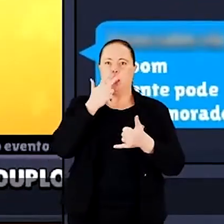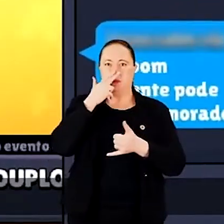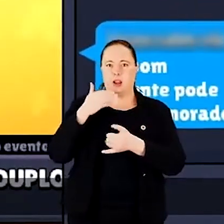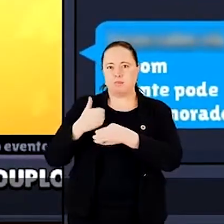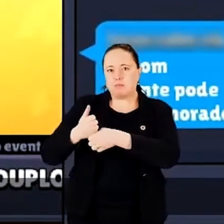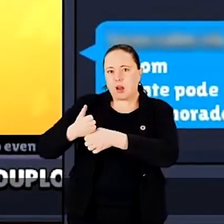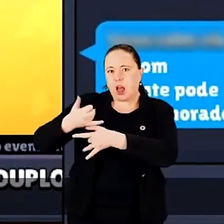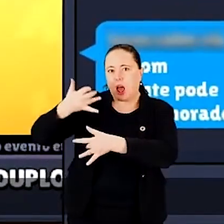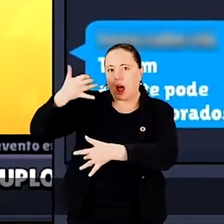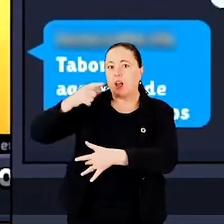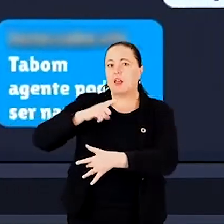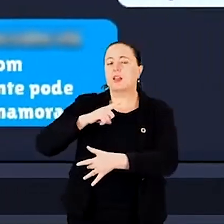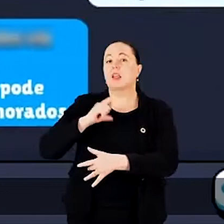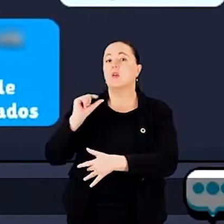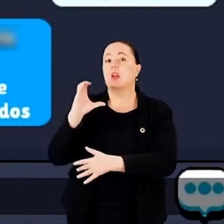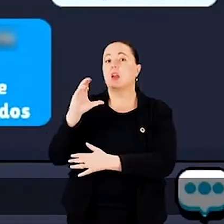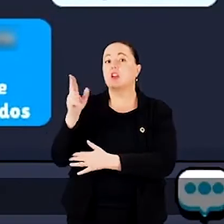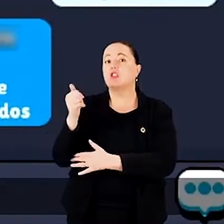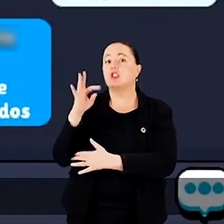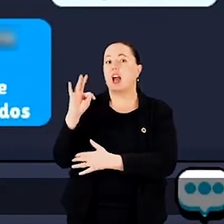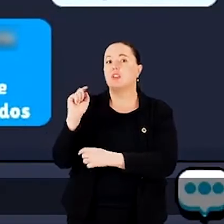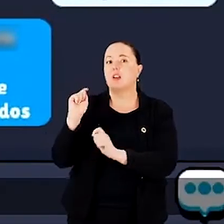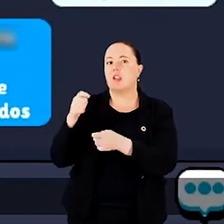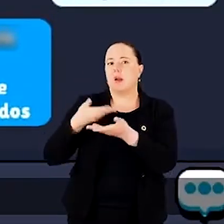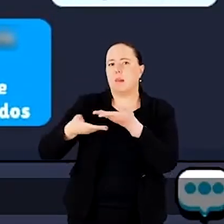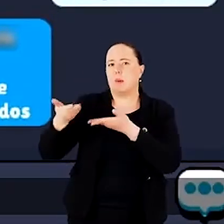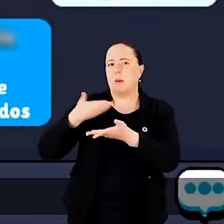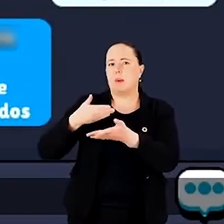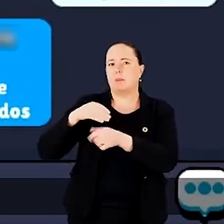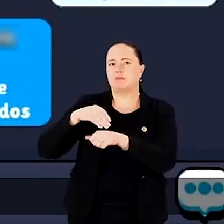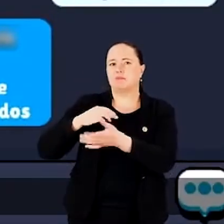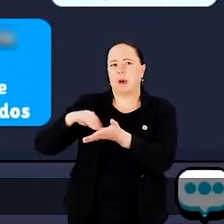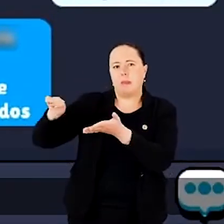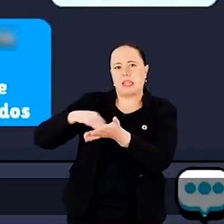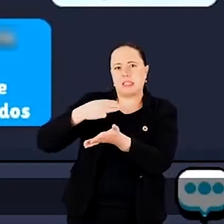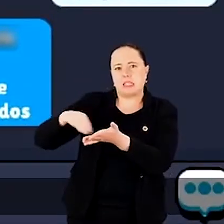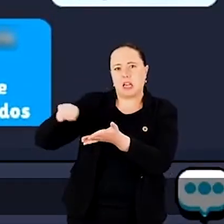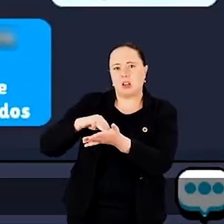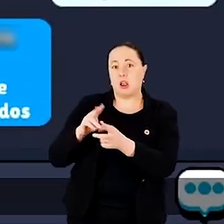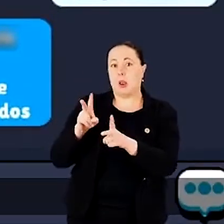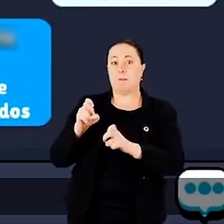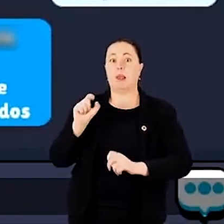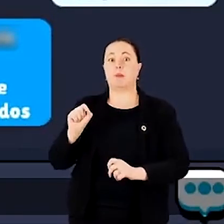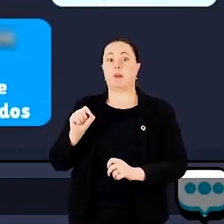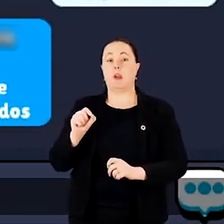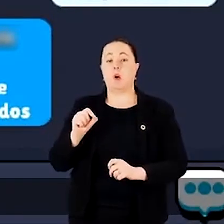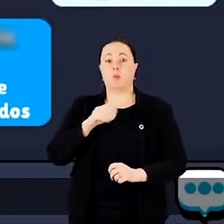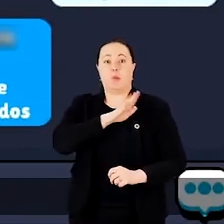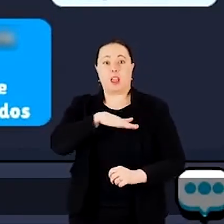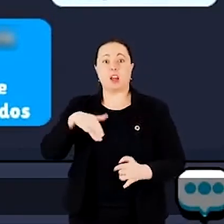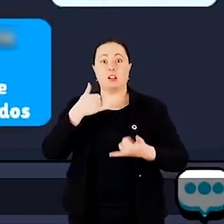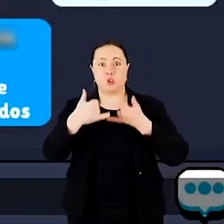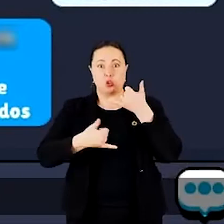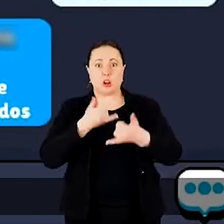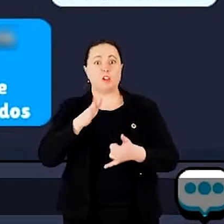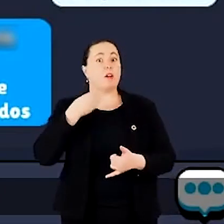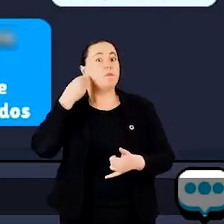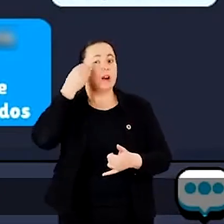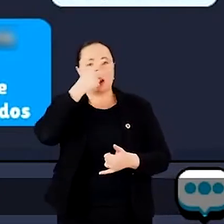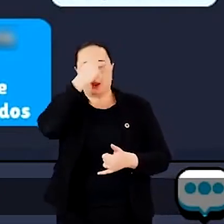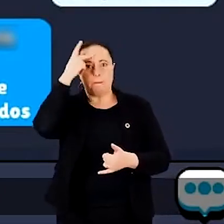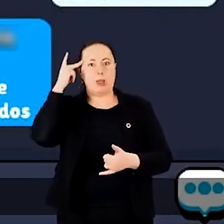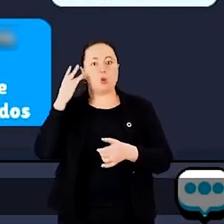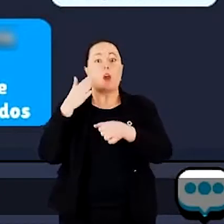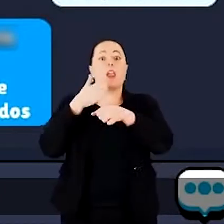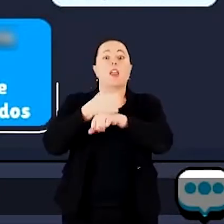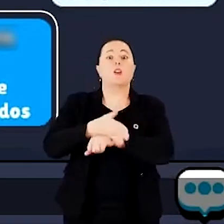ao lado tem um chat, onde se pode bater papo. Neste aqui, vejam que uma criança estava jogando